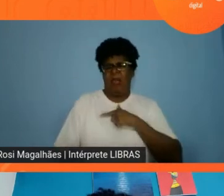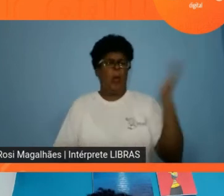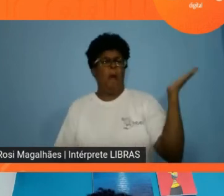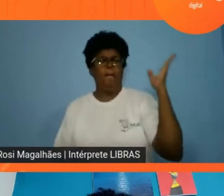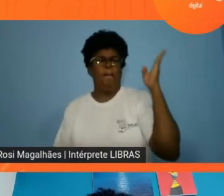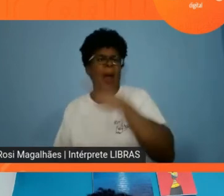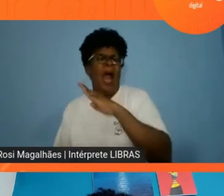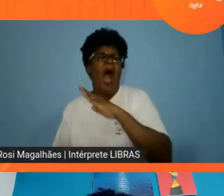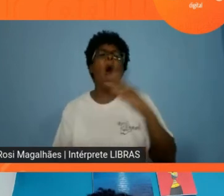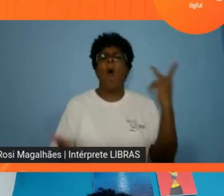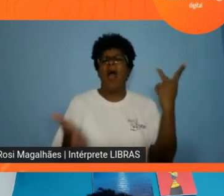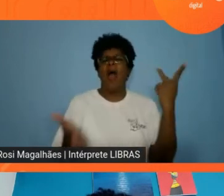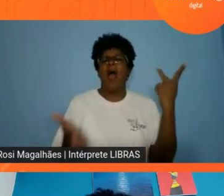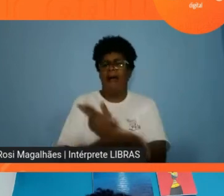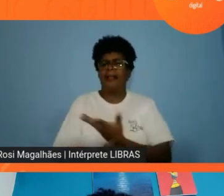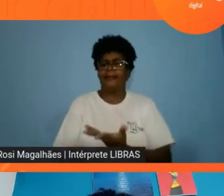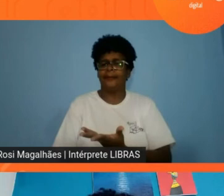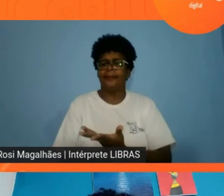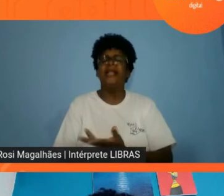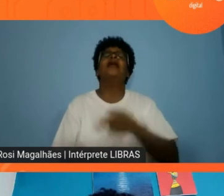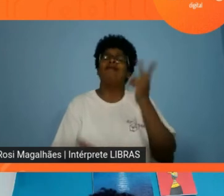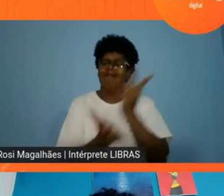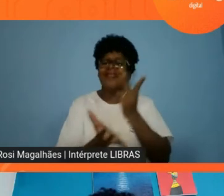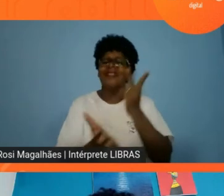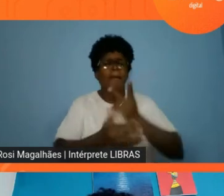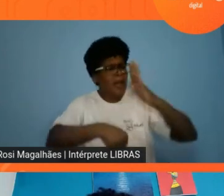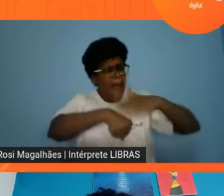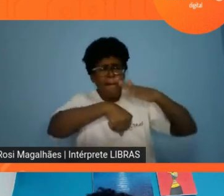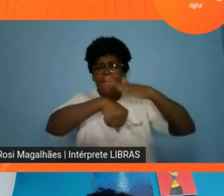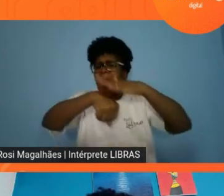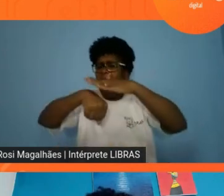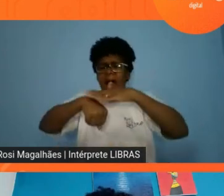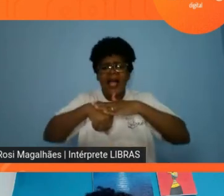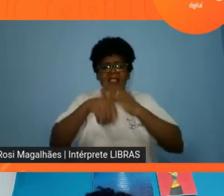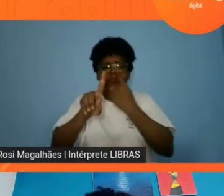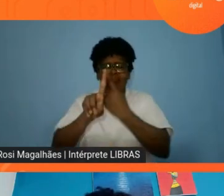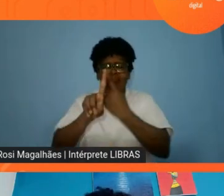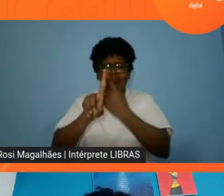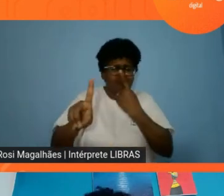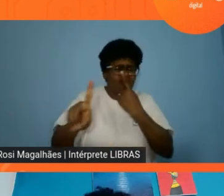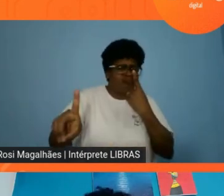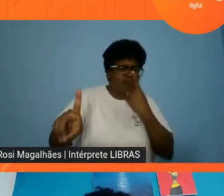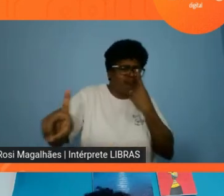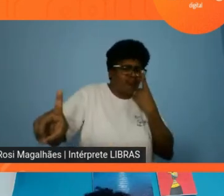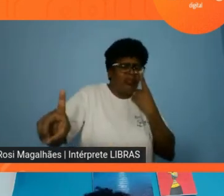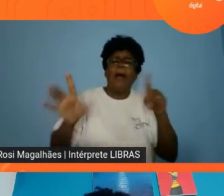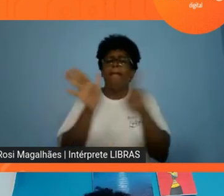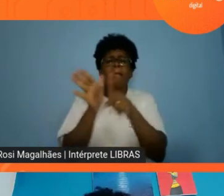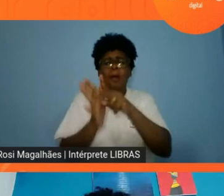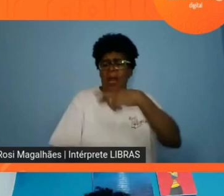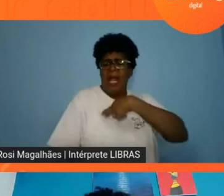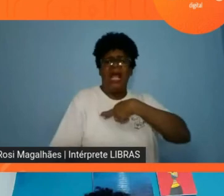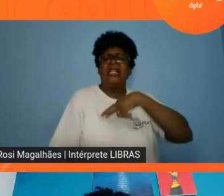é errado, selvagem. Cada vez mais a gente vê o nosso povo se distanciando disso, das próprias religiões, né? Há 500